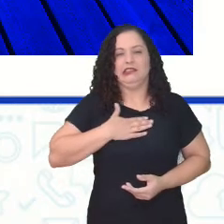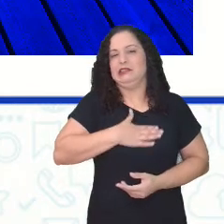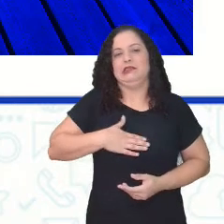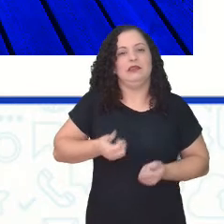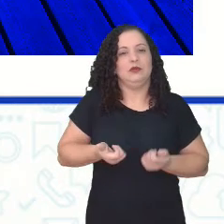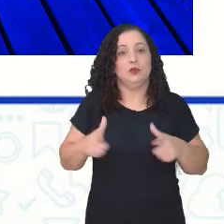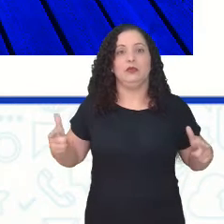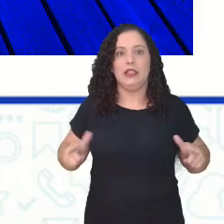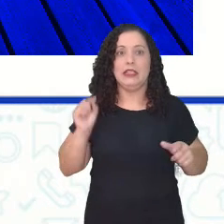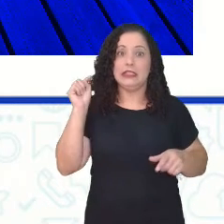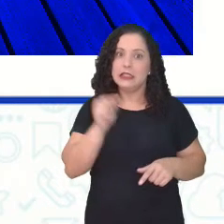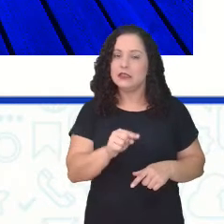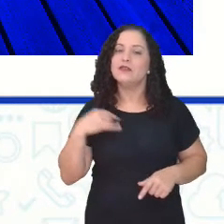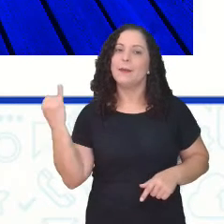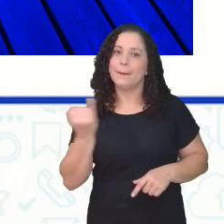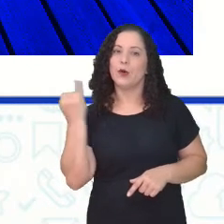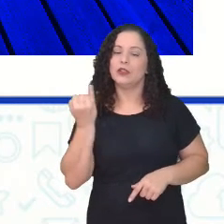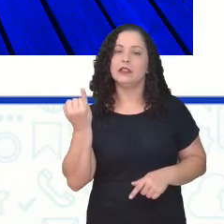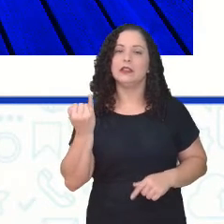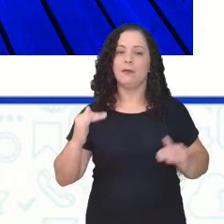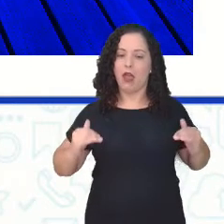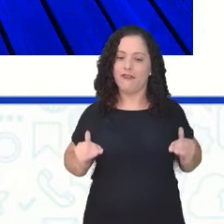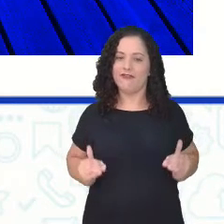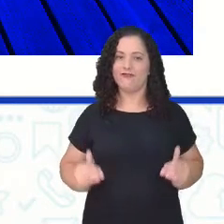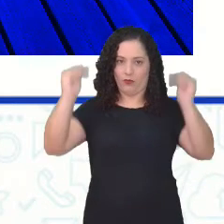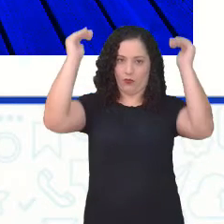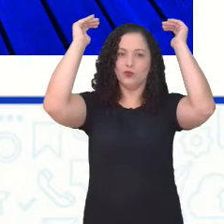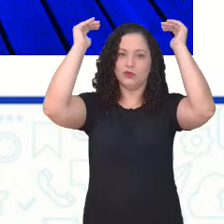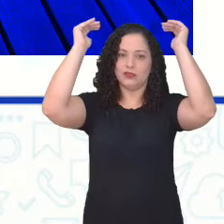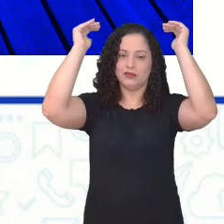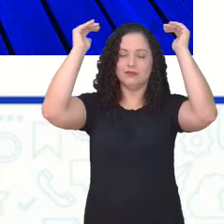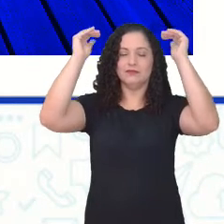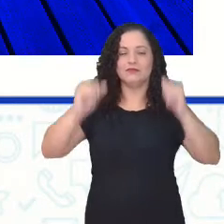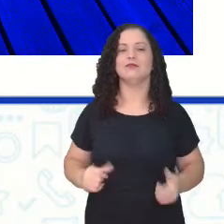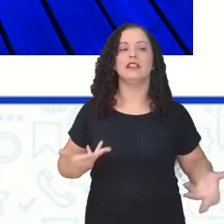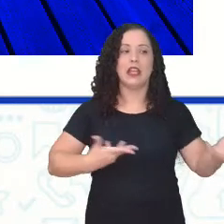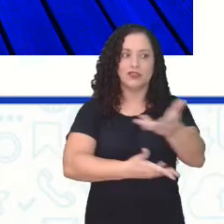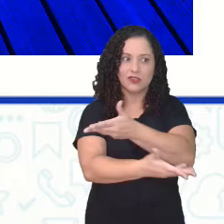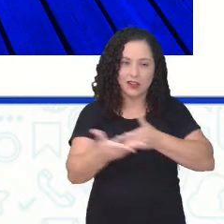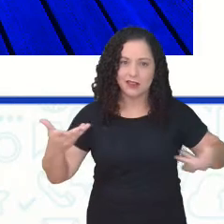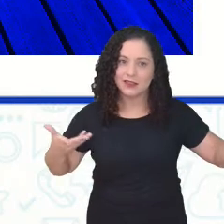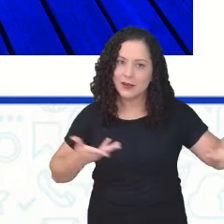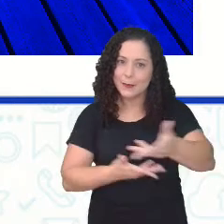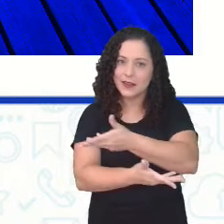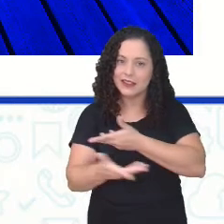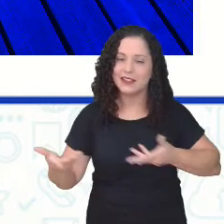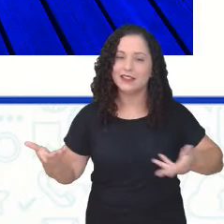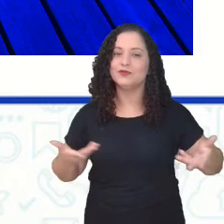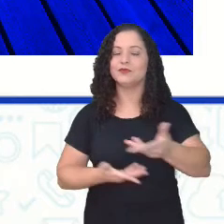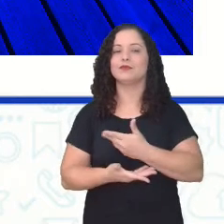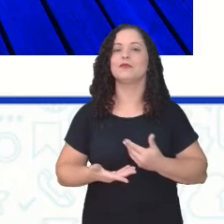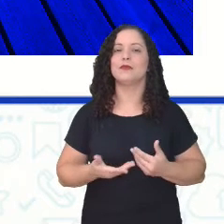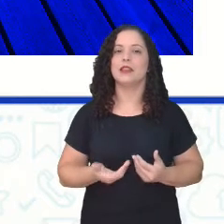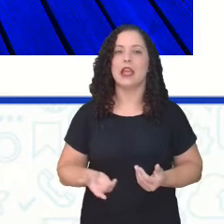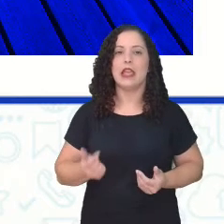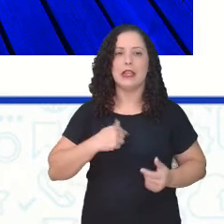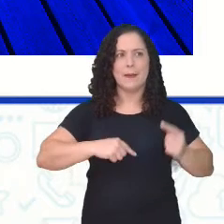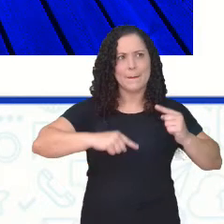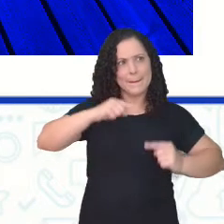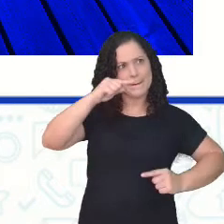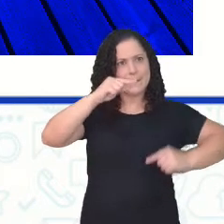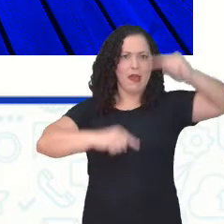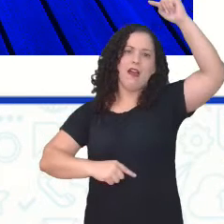gerar crescimento e aí esses relacionamentos ir para um outro nível